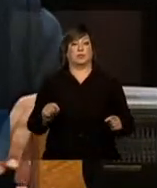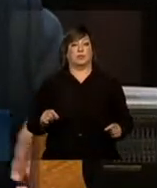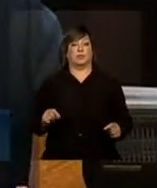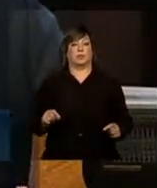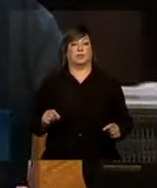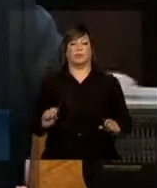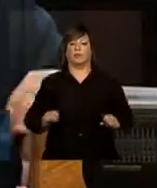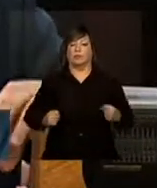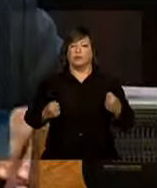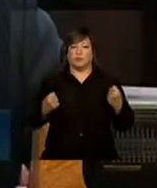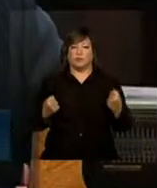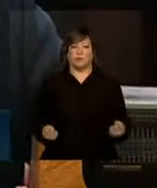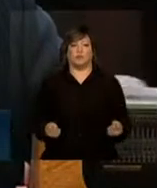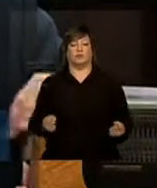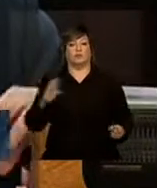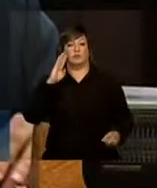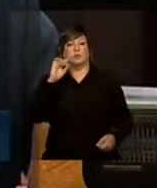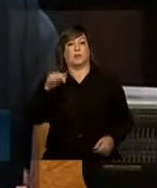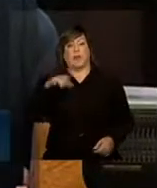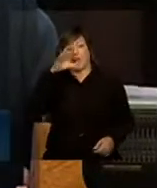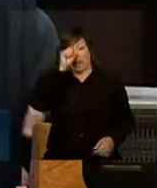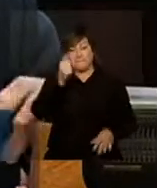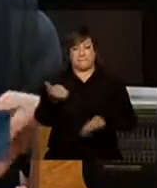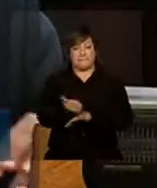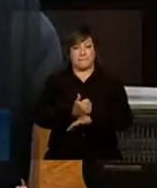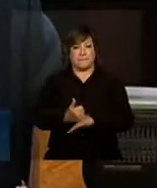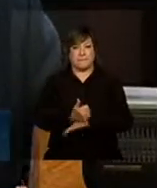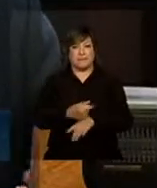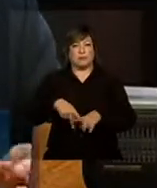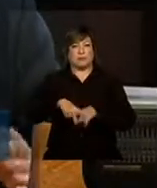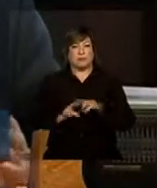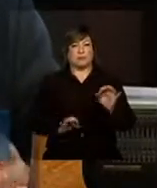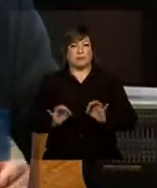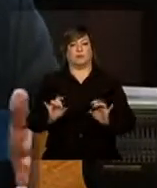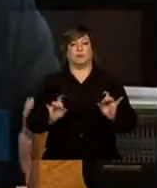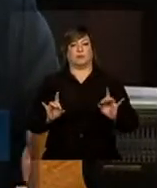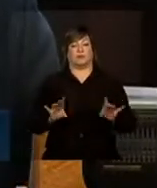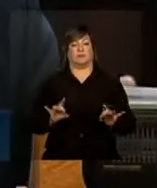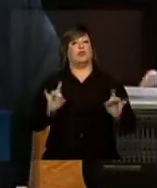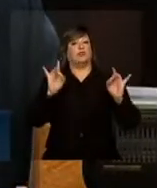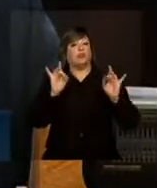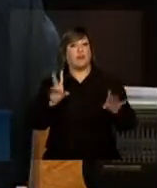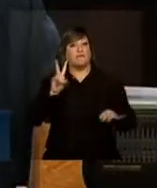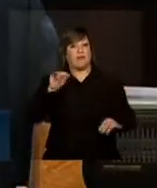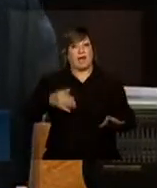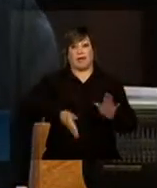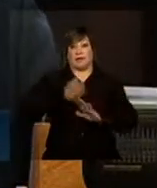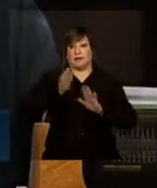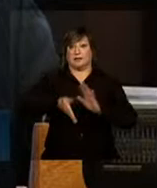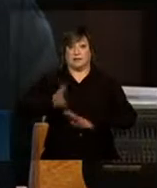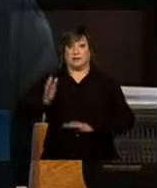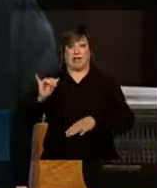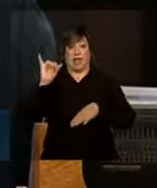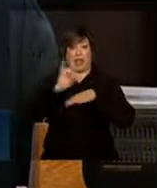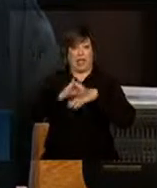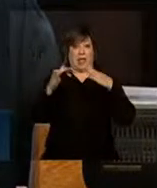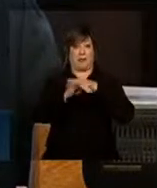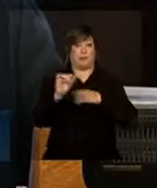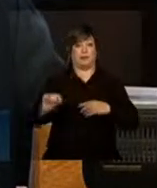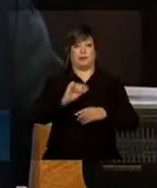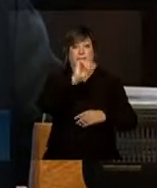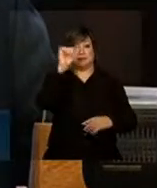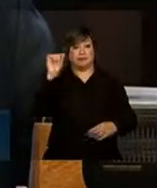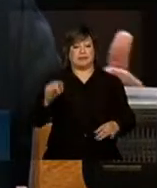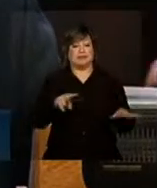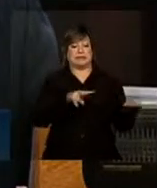de um esforço concentrado aí de aprimoramento e qualificação. Só irão para as capitais, ficam na semana que vem